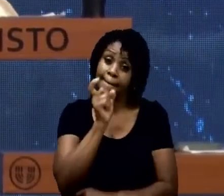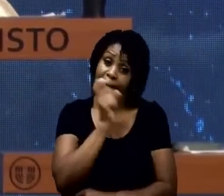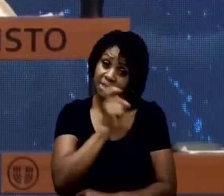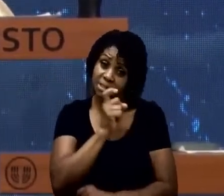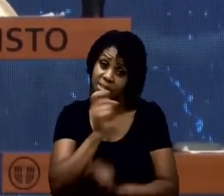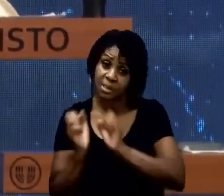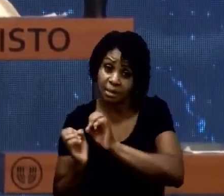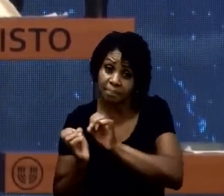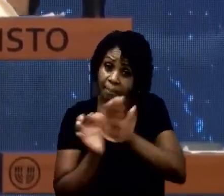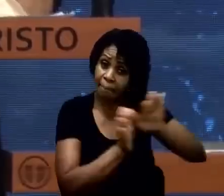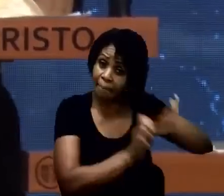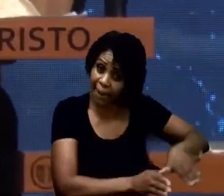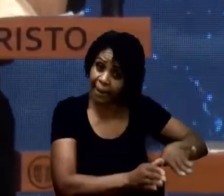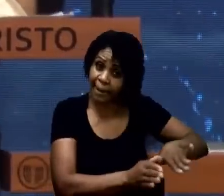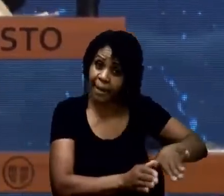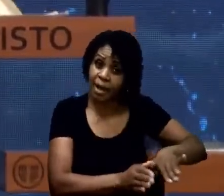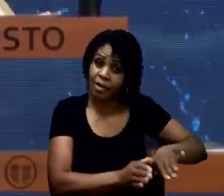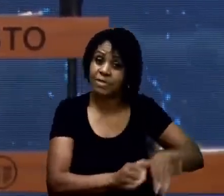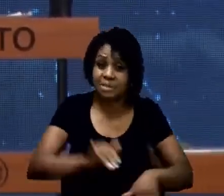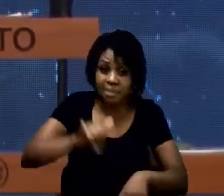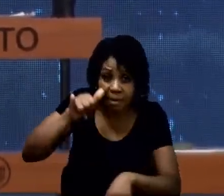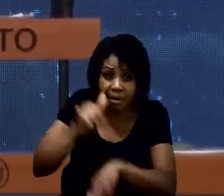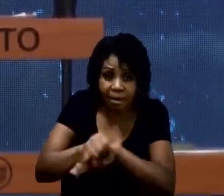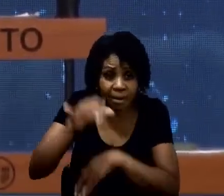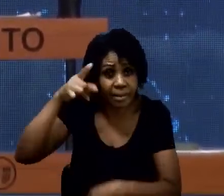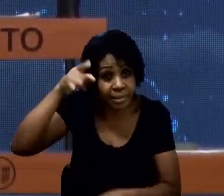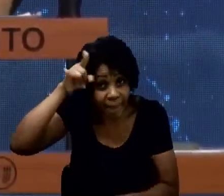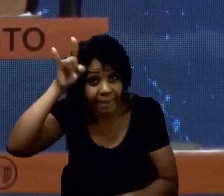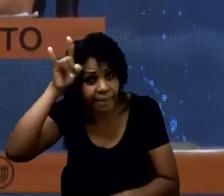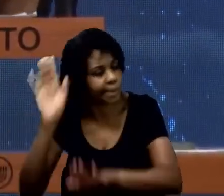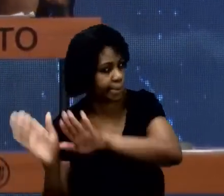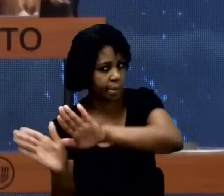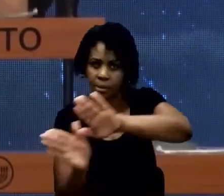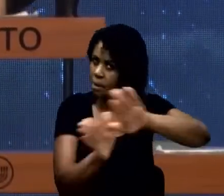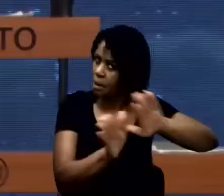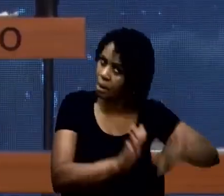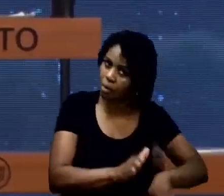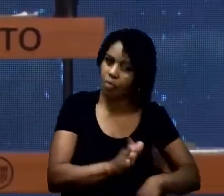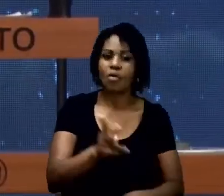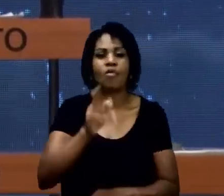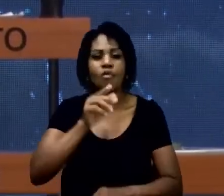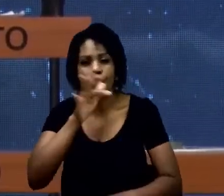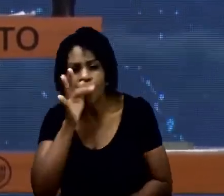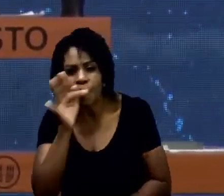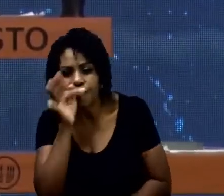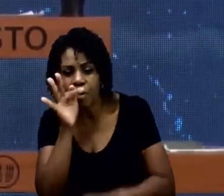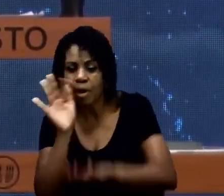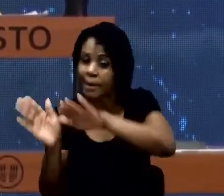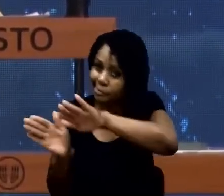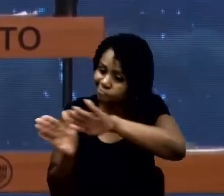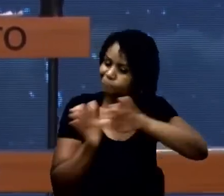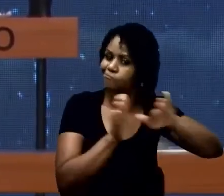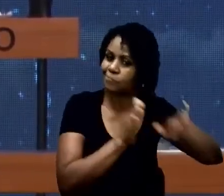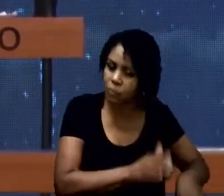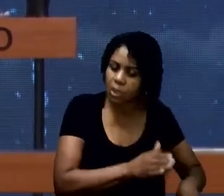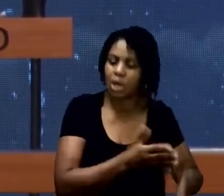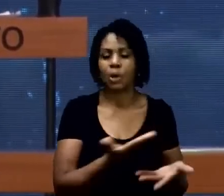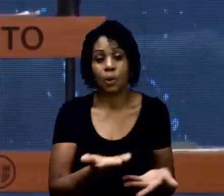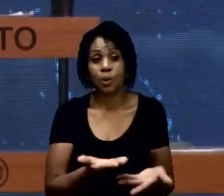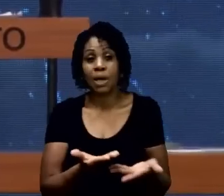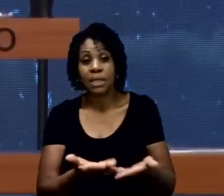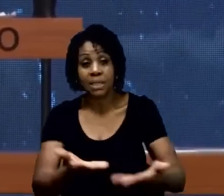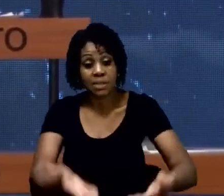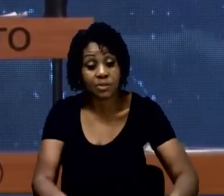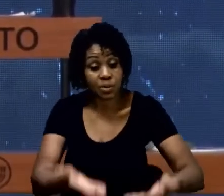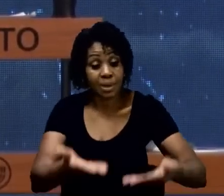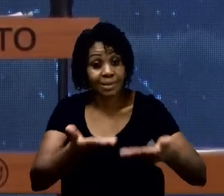Você não vai mais mentir. Você adulterava. Não vai mais adulterar. Você falava mal dos outros. Não vai mais falar mal dos outros. E isso vai